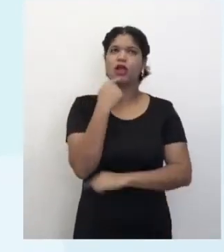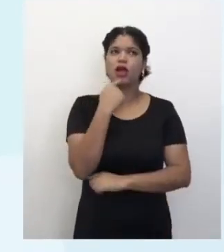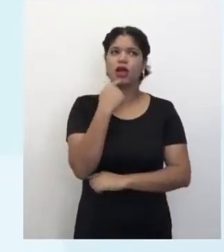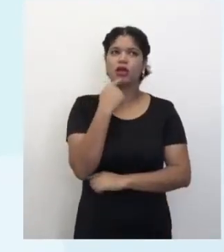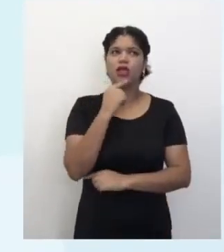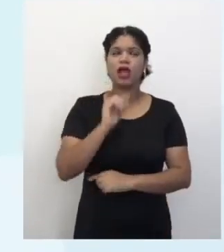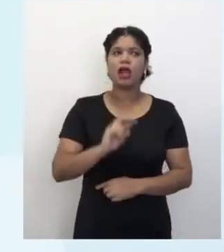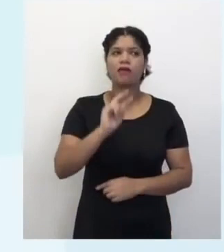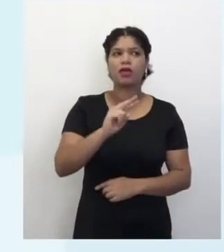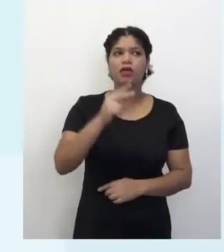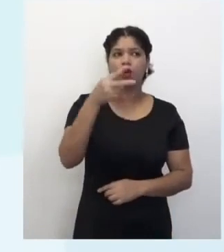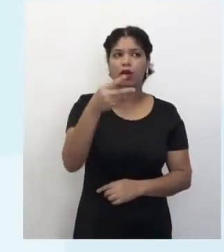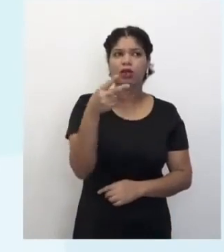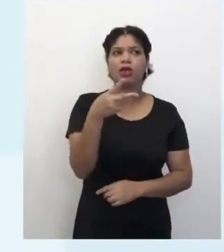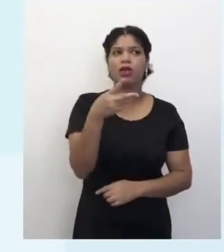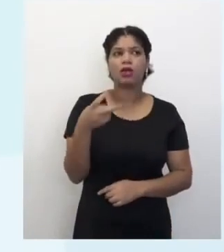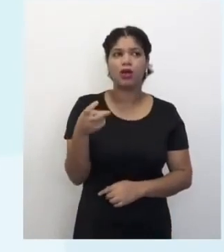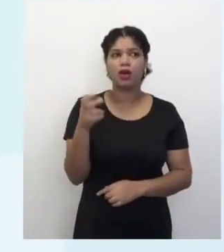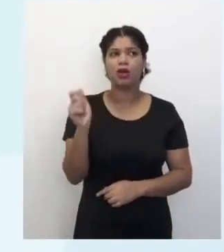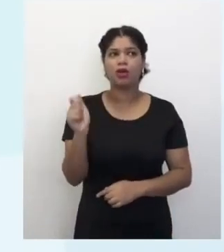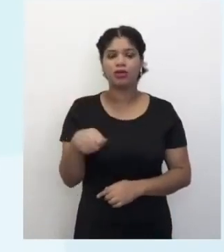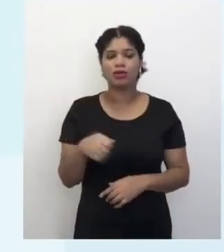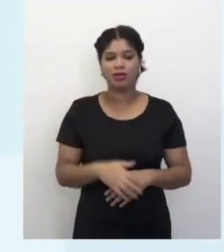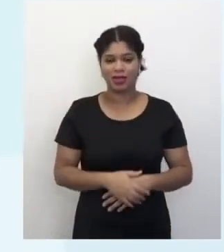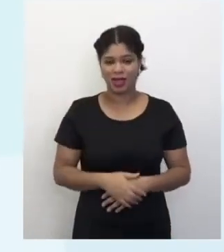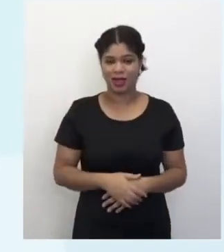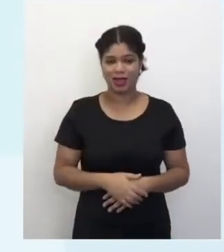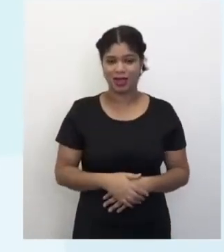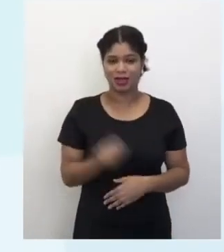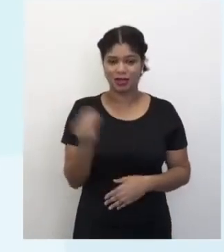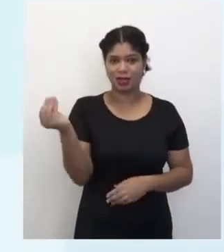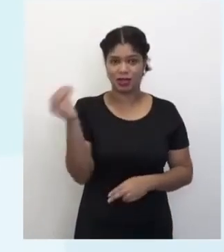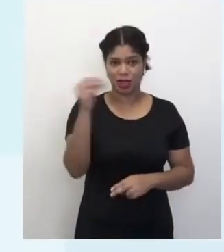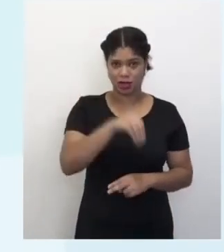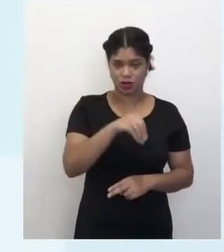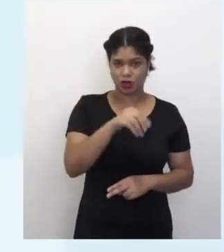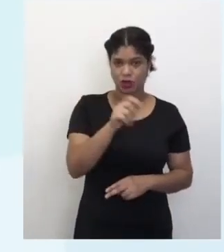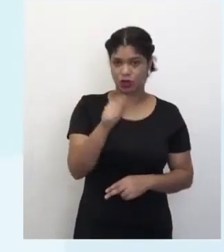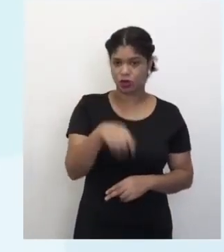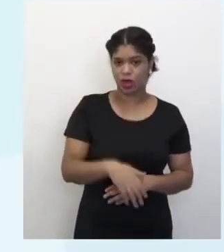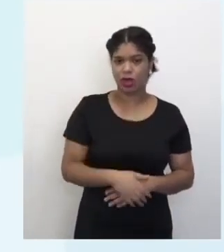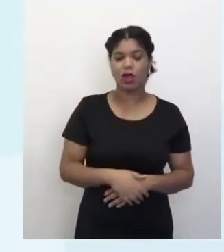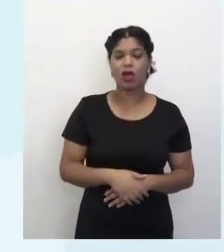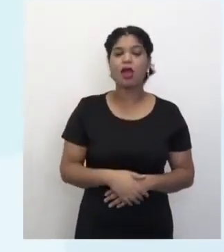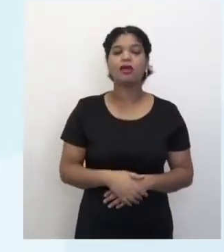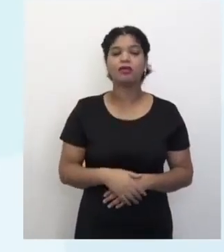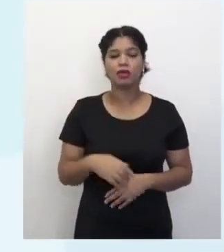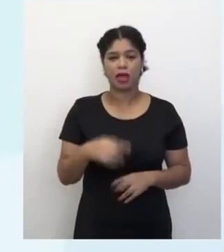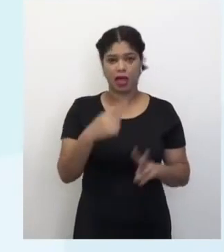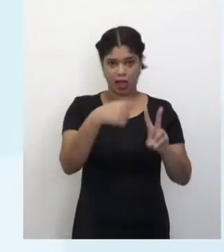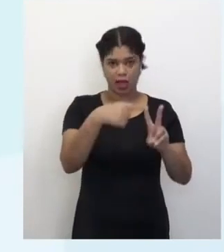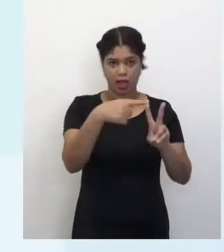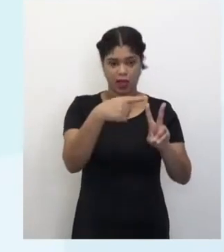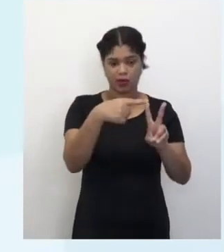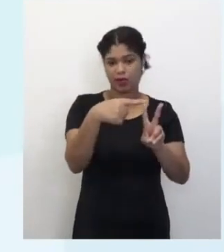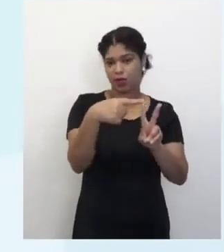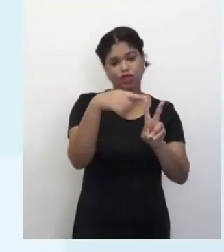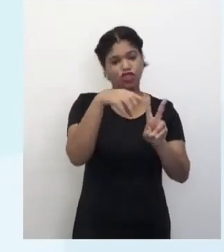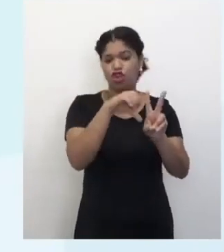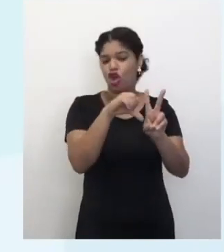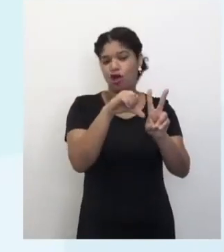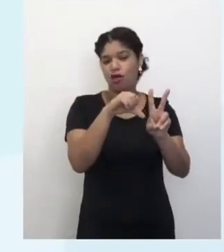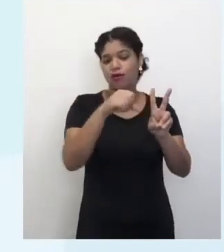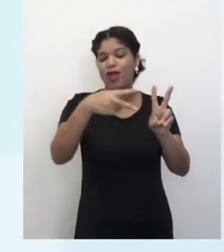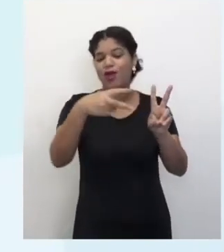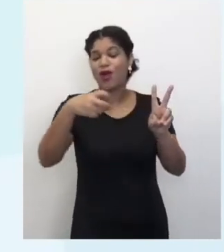ao quadrado resulta nesse número que está aqui dentro da raiz? Né? O contrário disso, a gente fala raiz quadrada de 9, por exemplo,